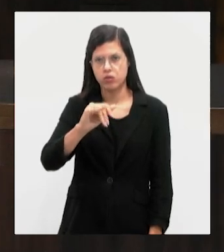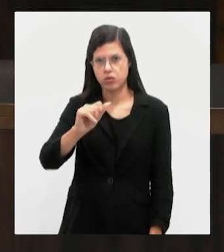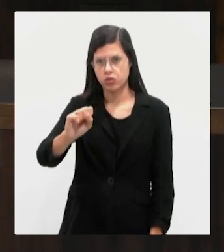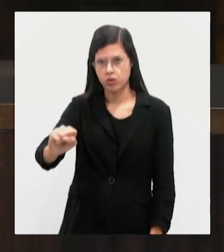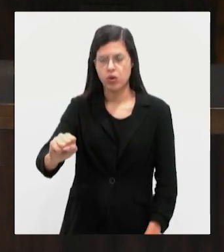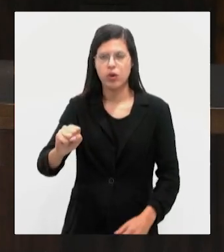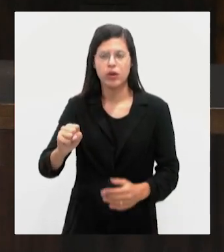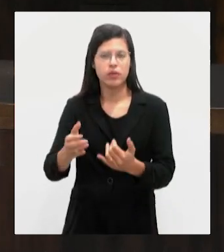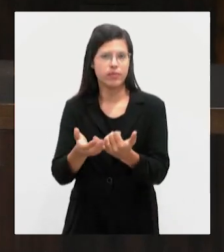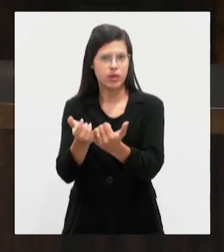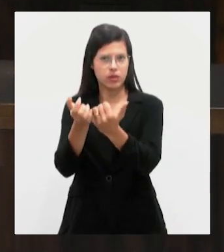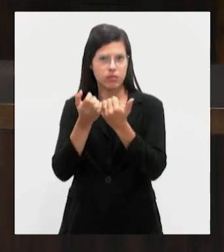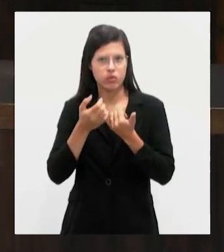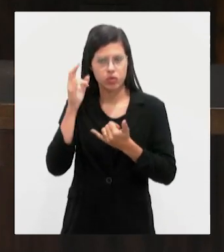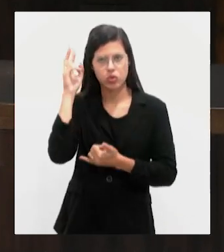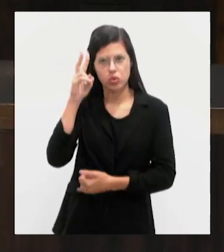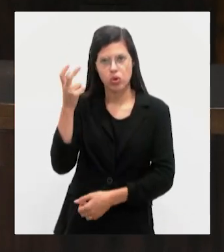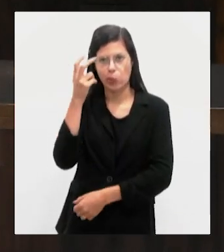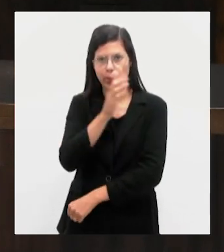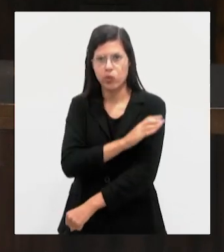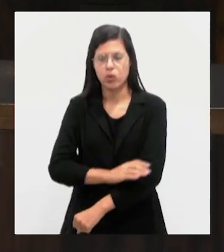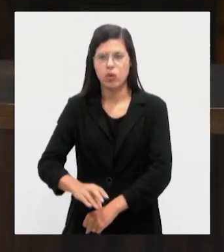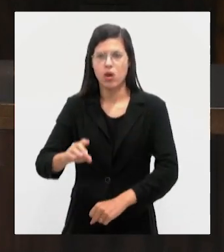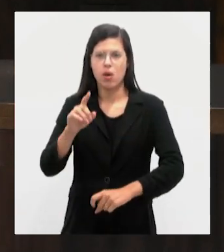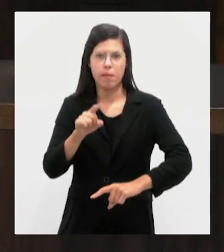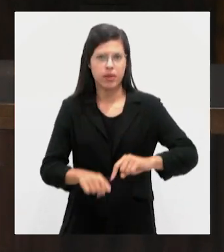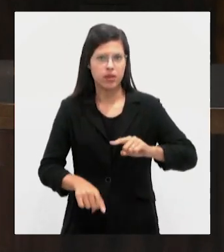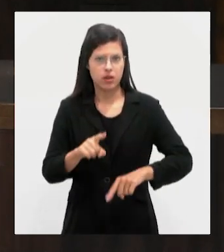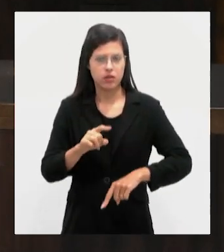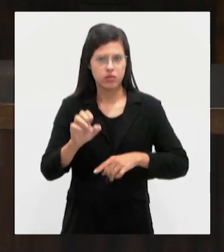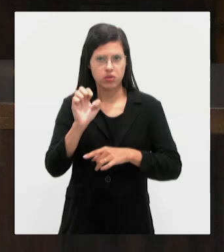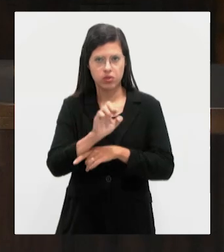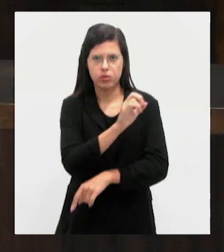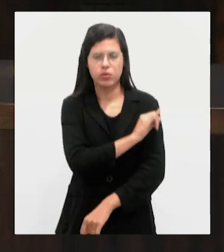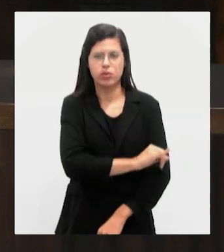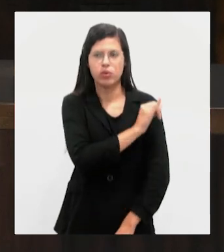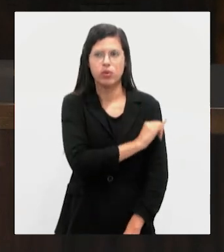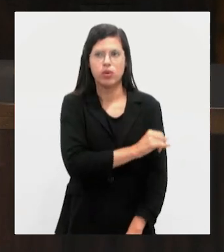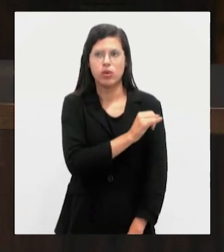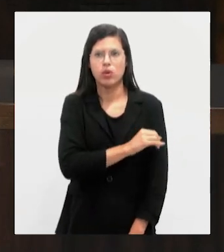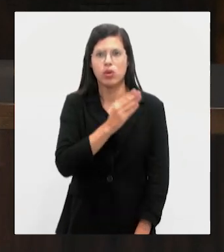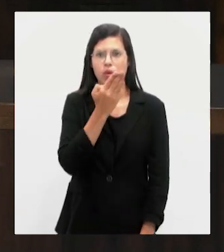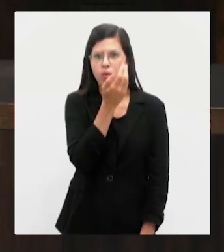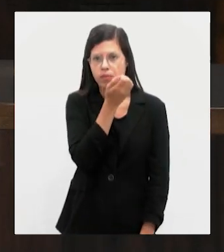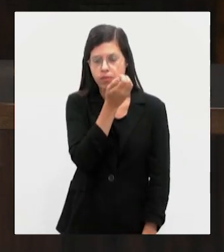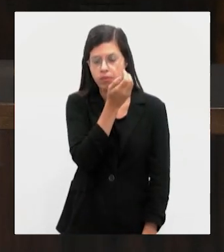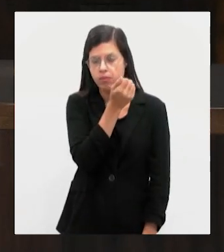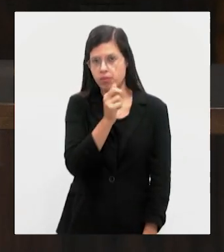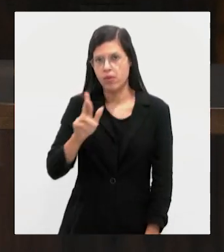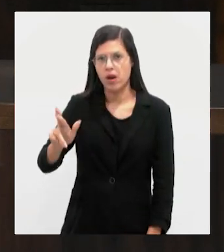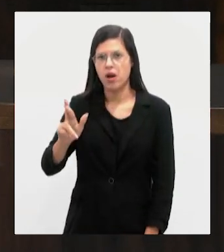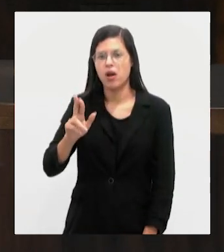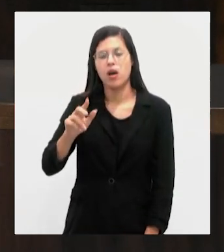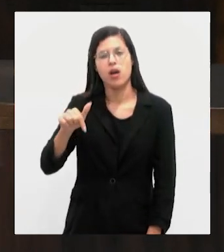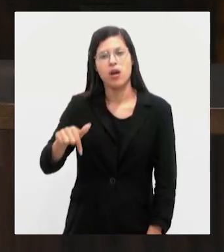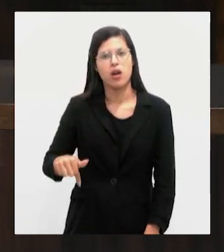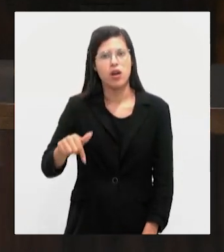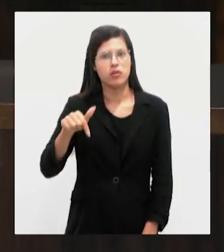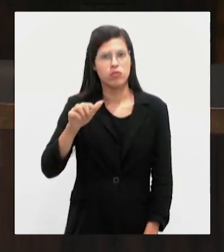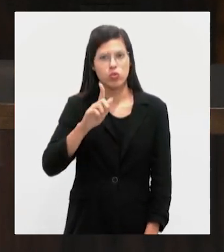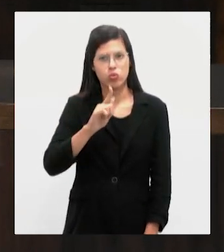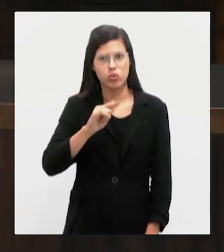como patrimônio histórico, cultural e material do Estado do Rio de Janeiro o Bar do Giló em Honório Gurgel e da